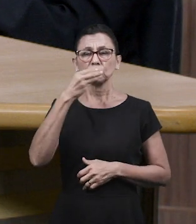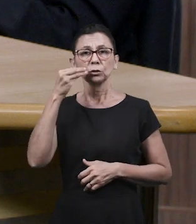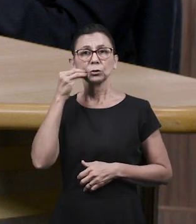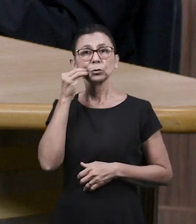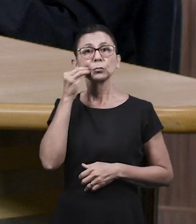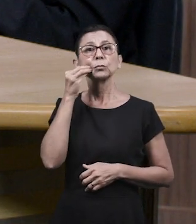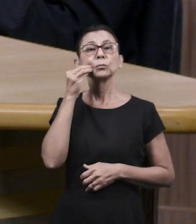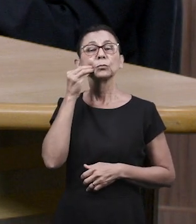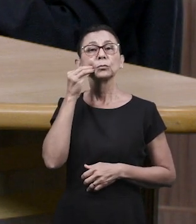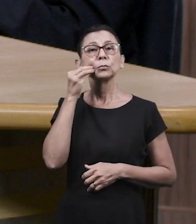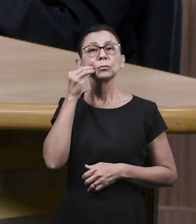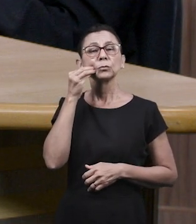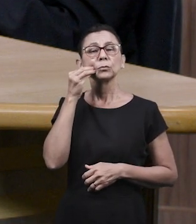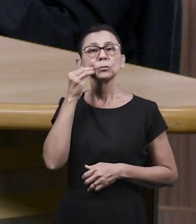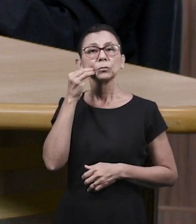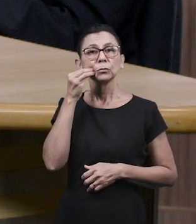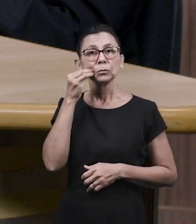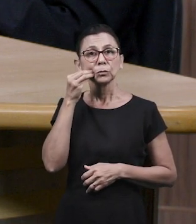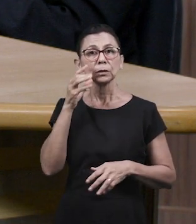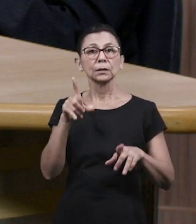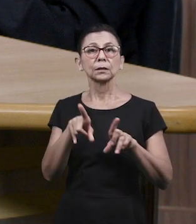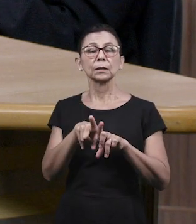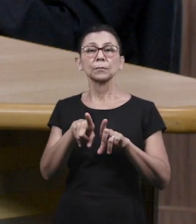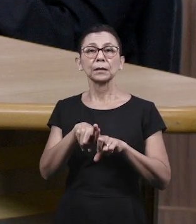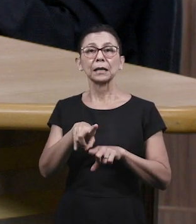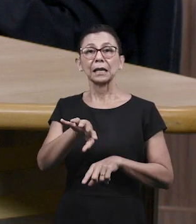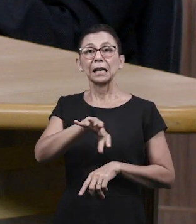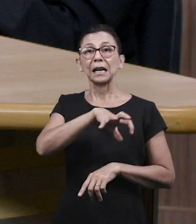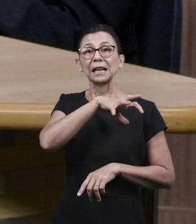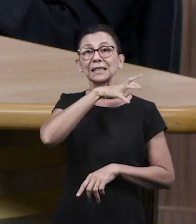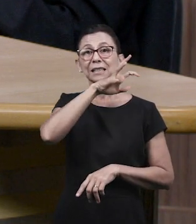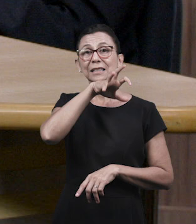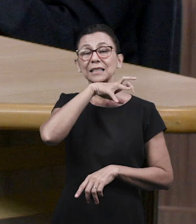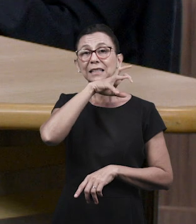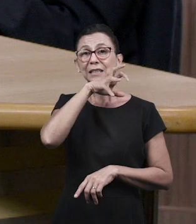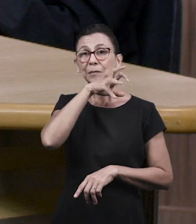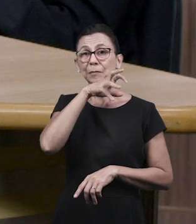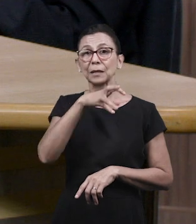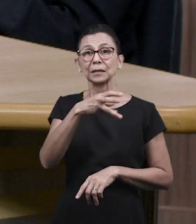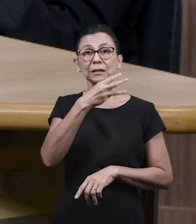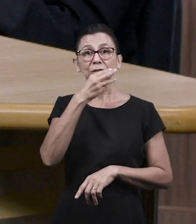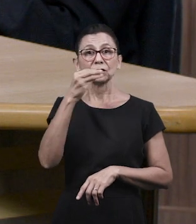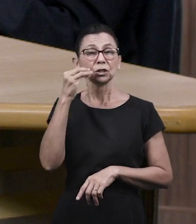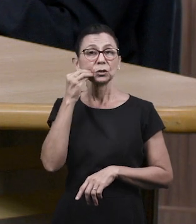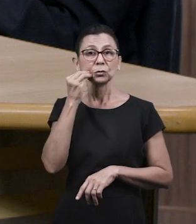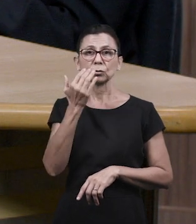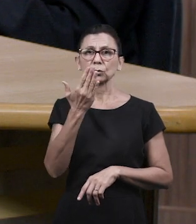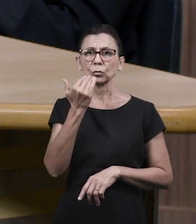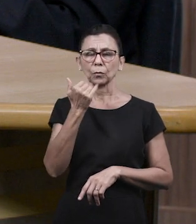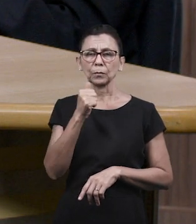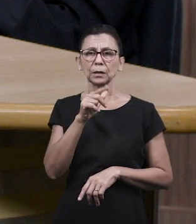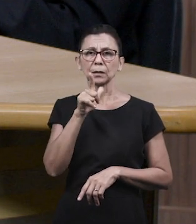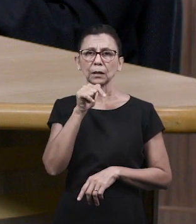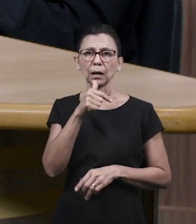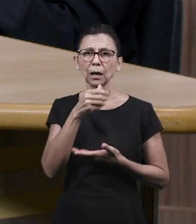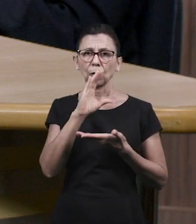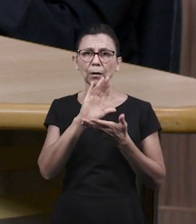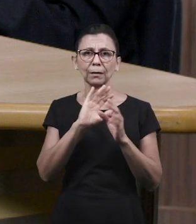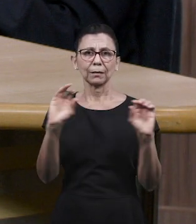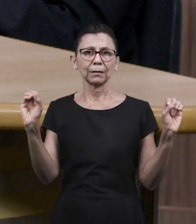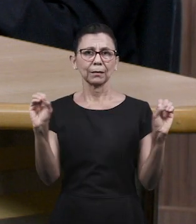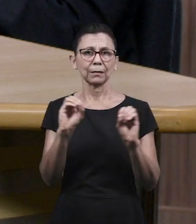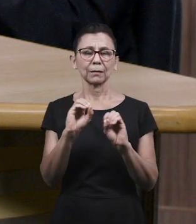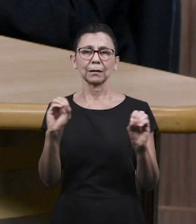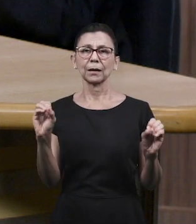Então toda aquela população, inclusive os animais, estiveram em jejum de comida, de água,